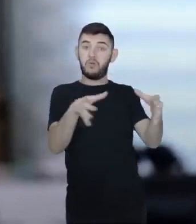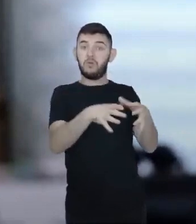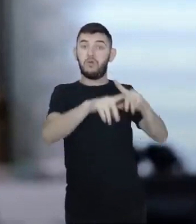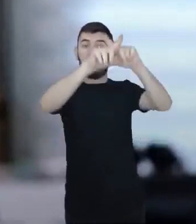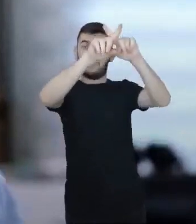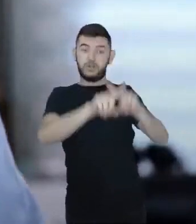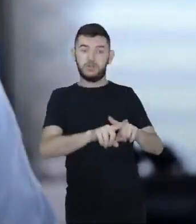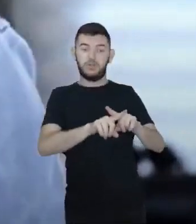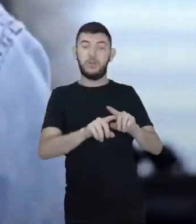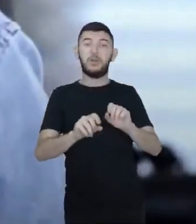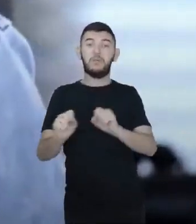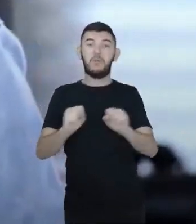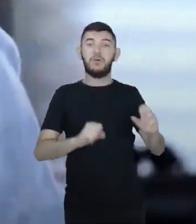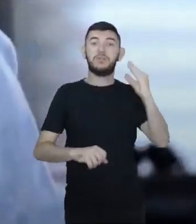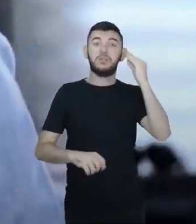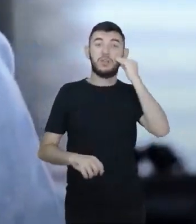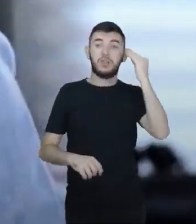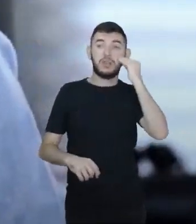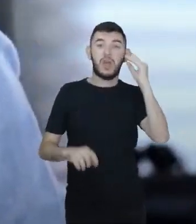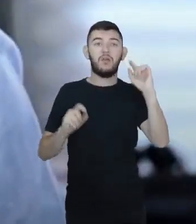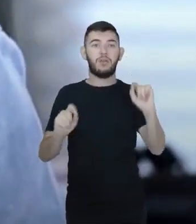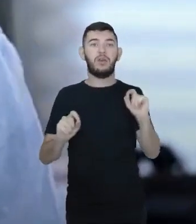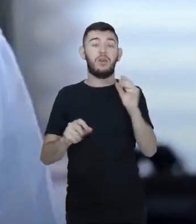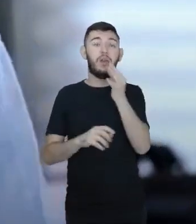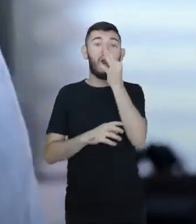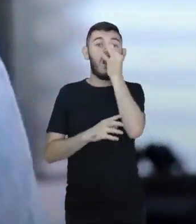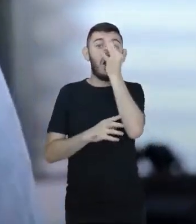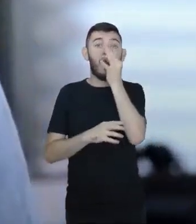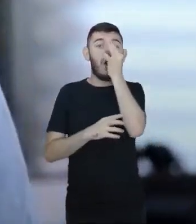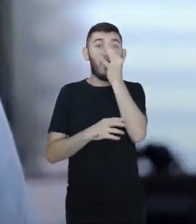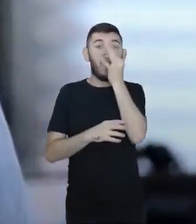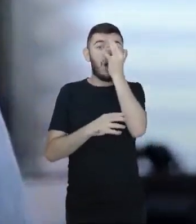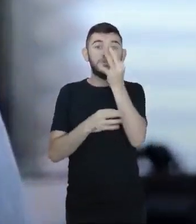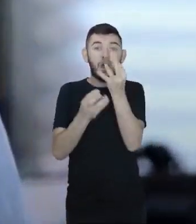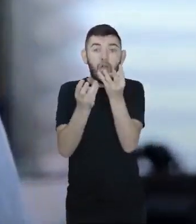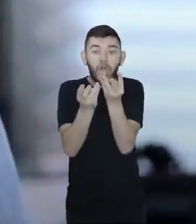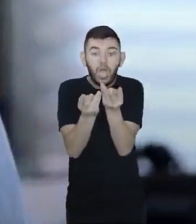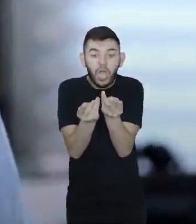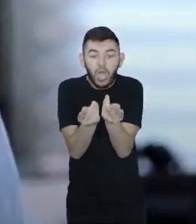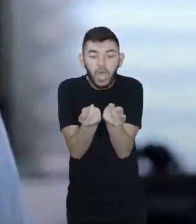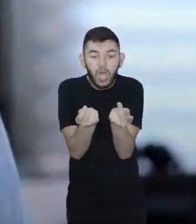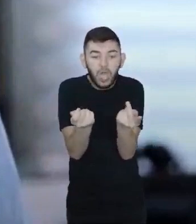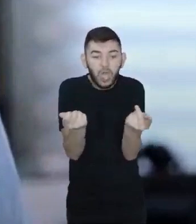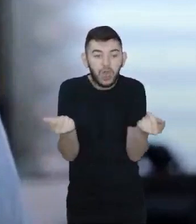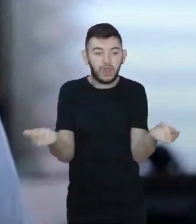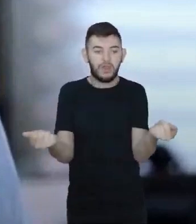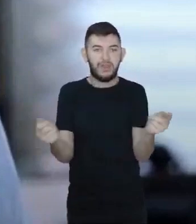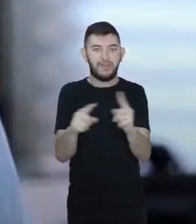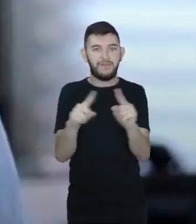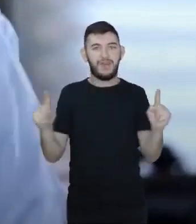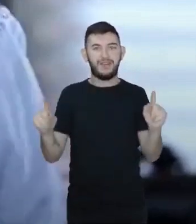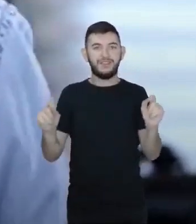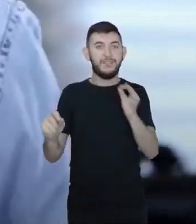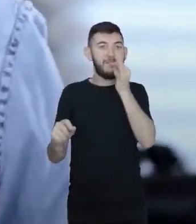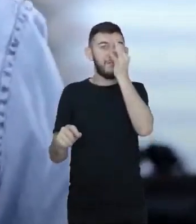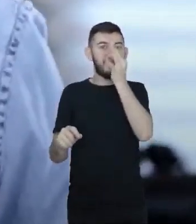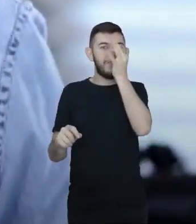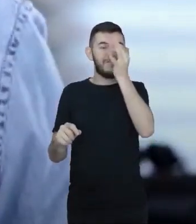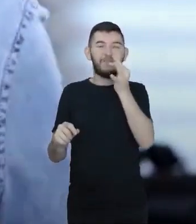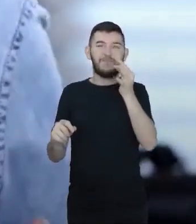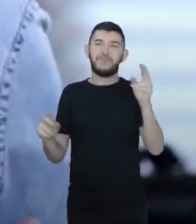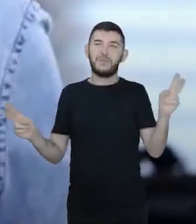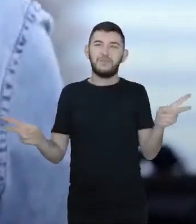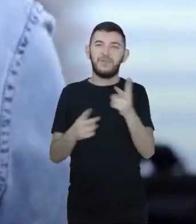matar uma duas ou três rodas mas eles não conseguirão deter a chegada da primavera e nós estamos